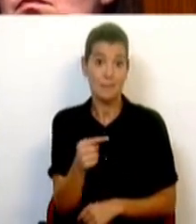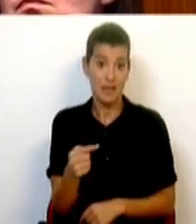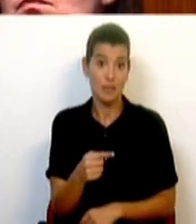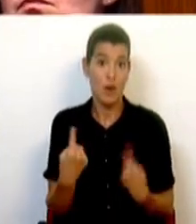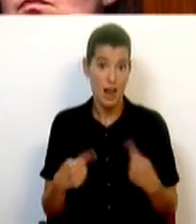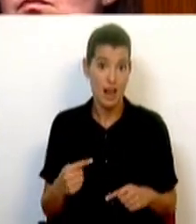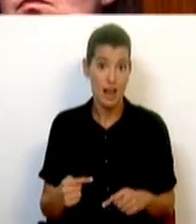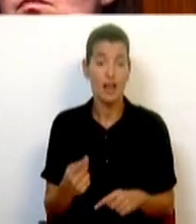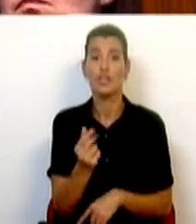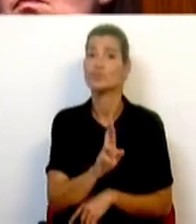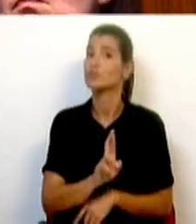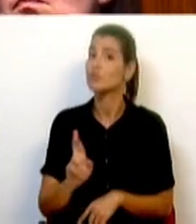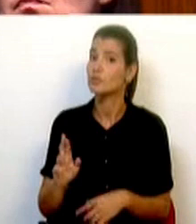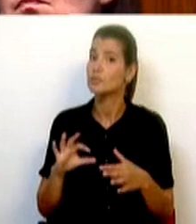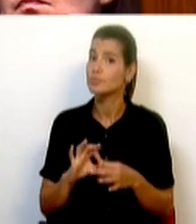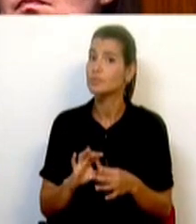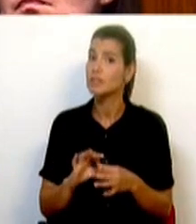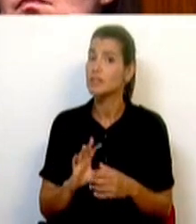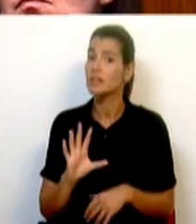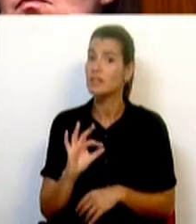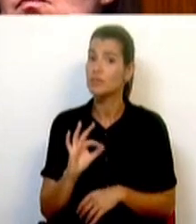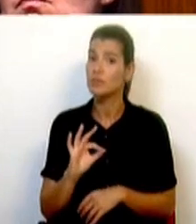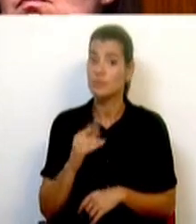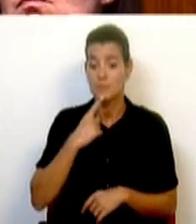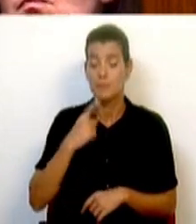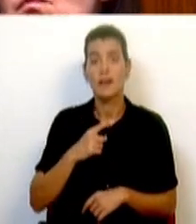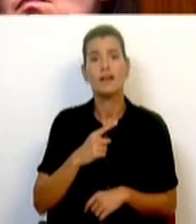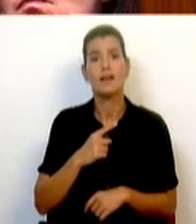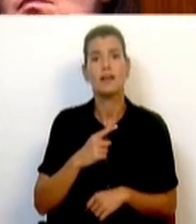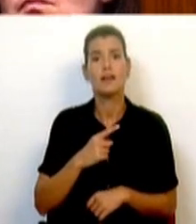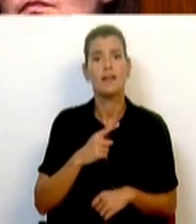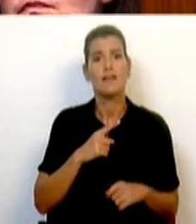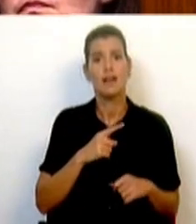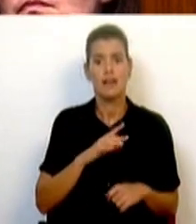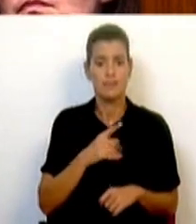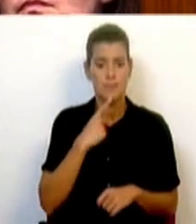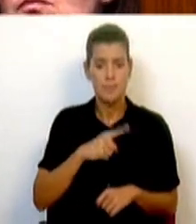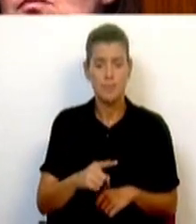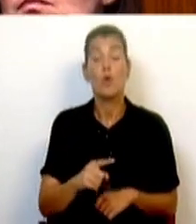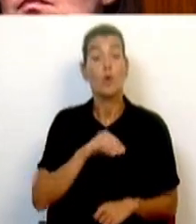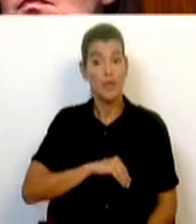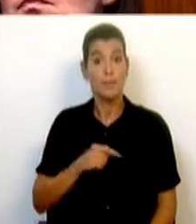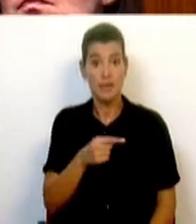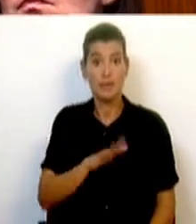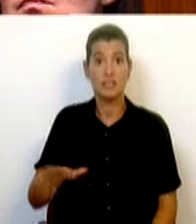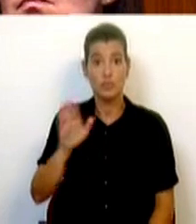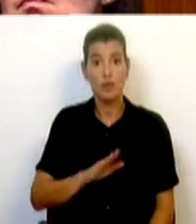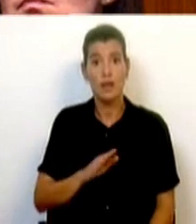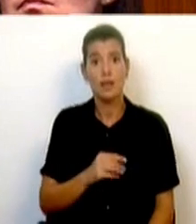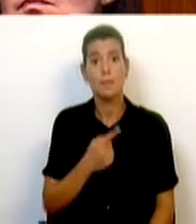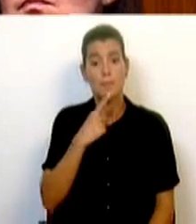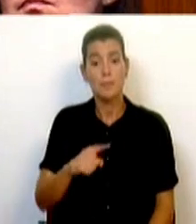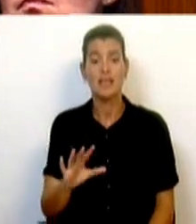fixado no valor correspondente precisamente a 14 vezes o valor do salário mínimo nacional. Não é entendimento